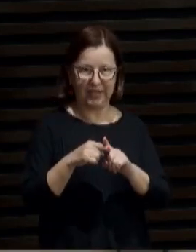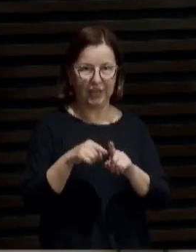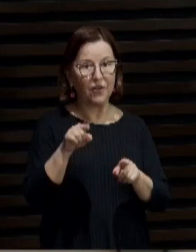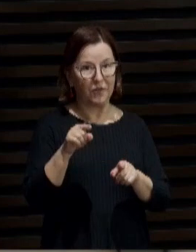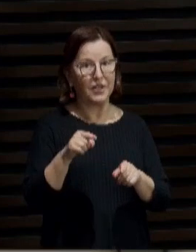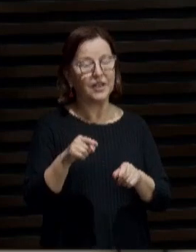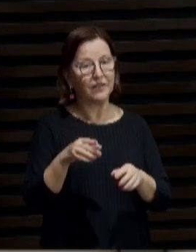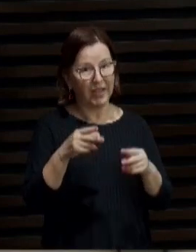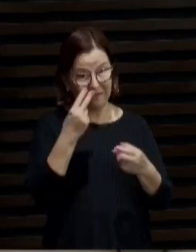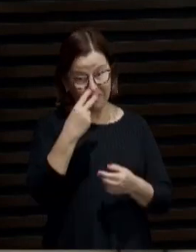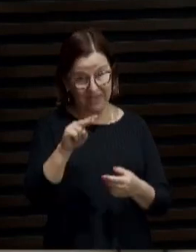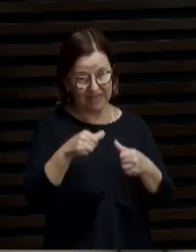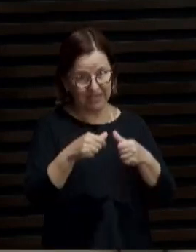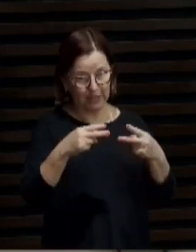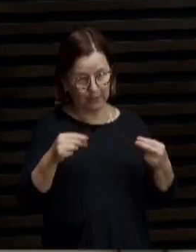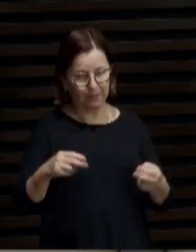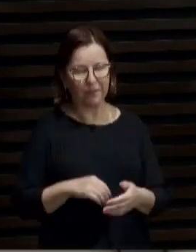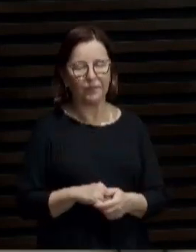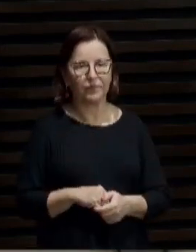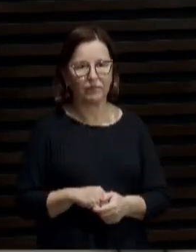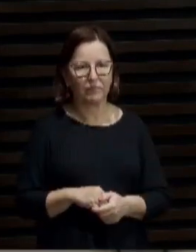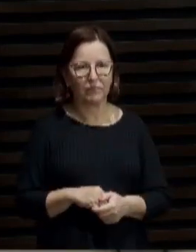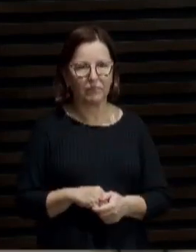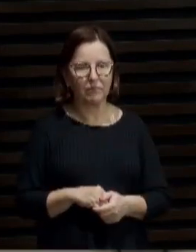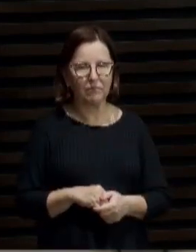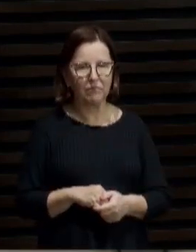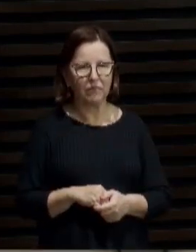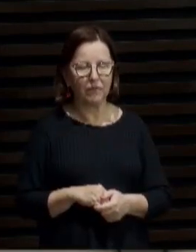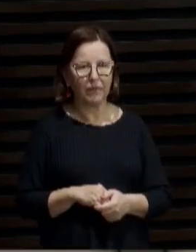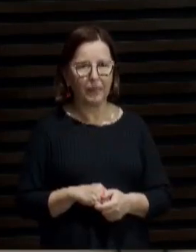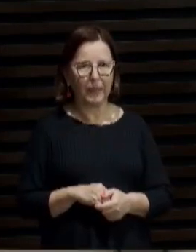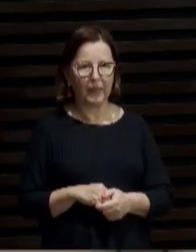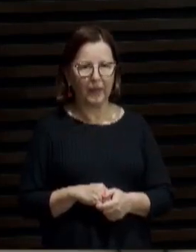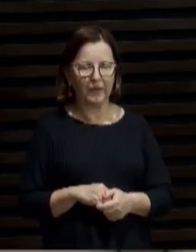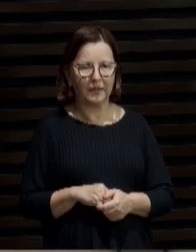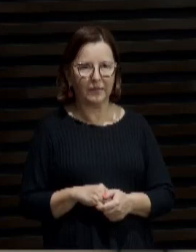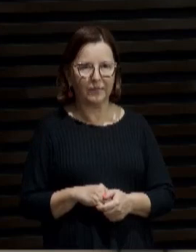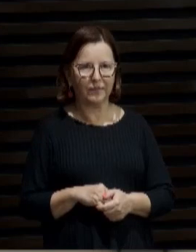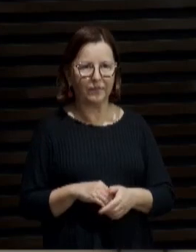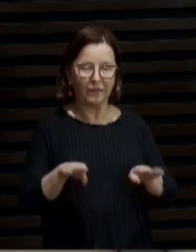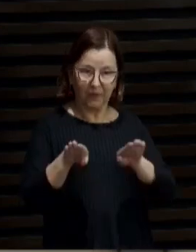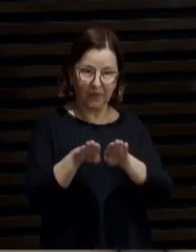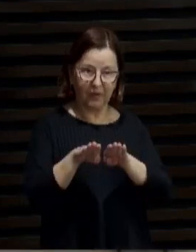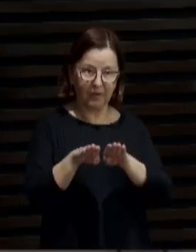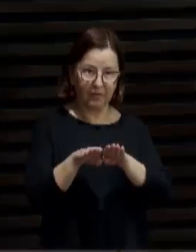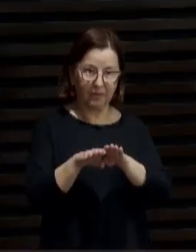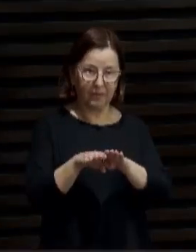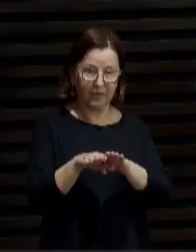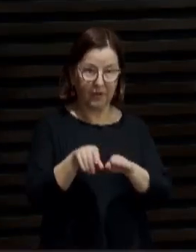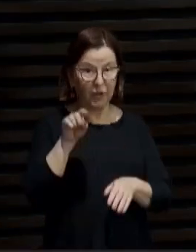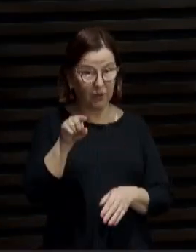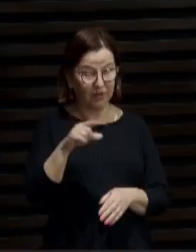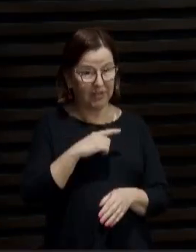Vejamos agora Apocalipse 2,15. Outrosim também tu, vamos ler todos juntos. Outrosim também tu